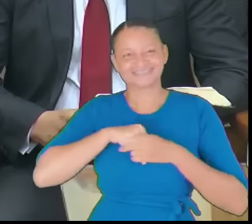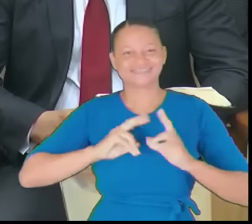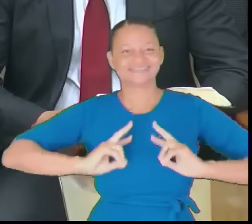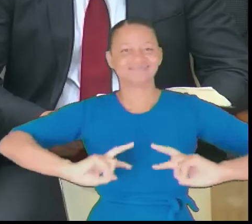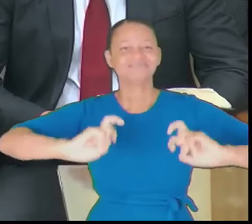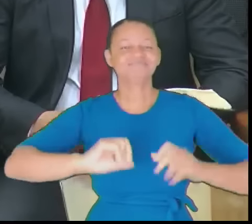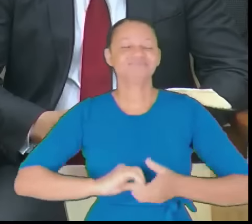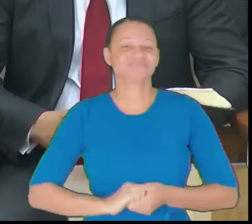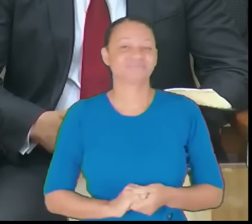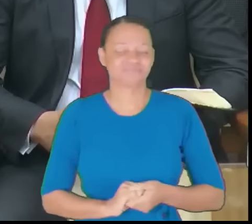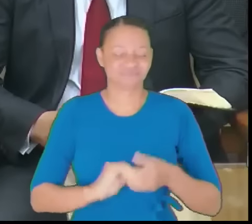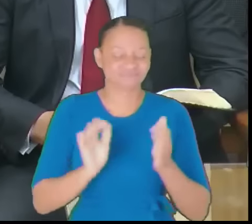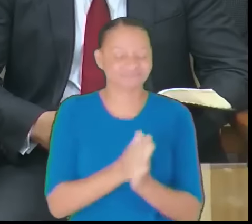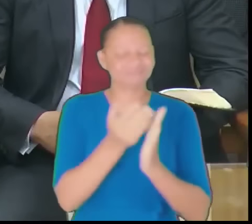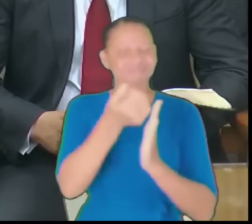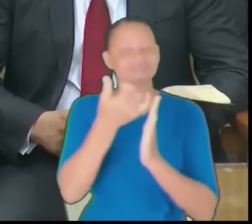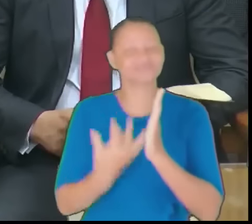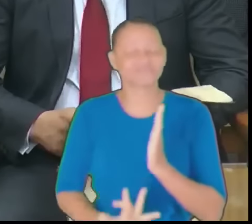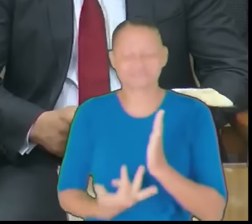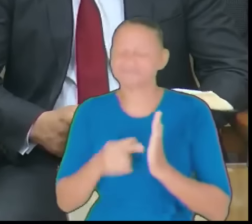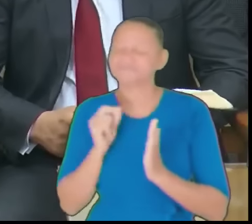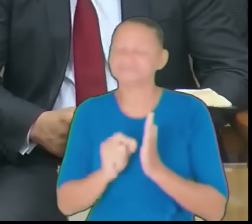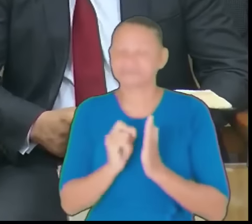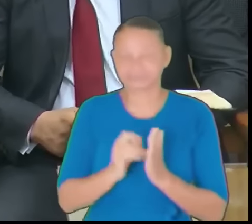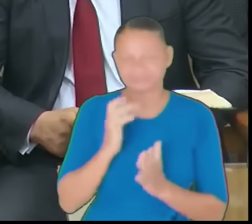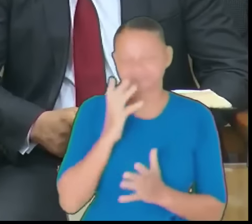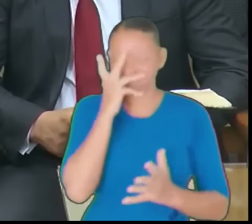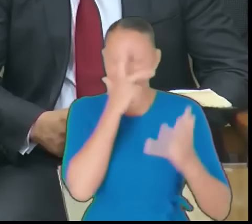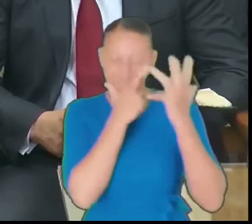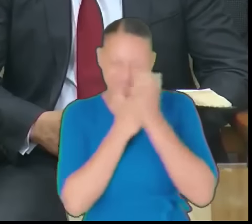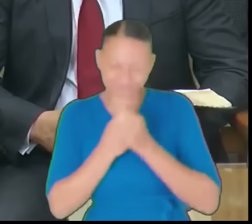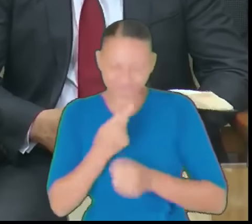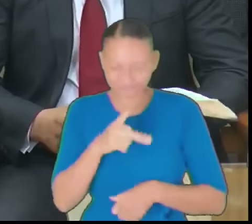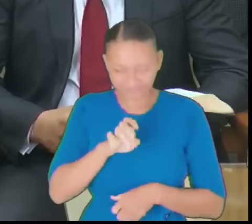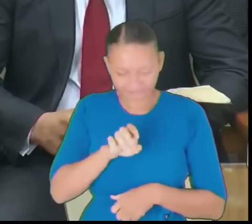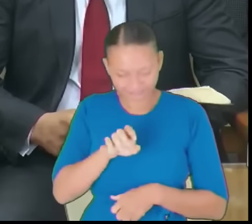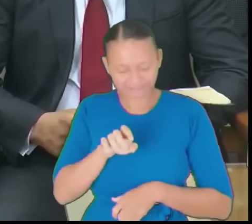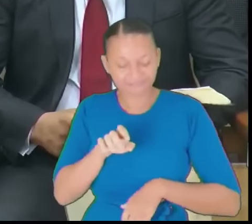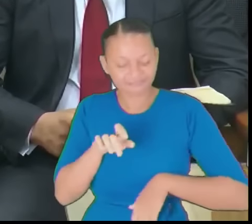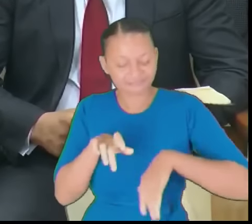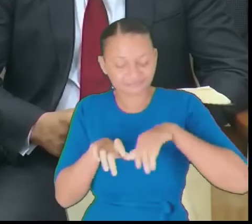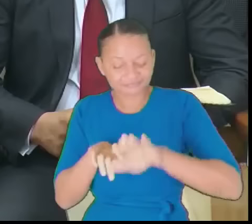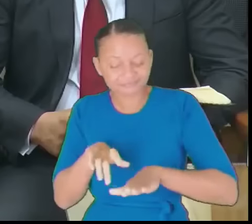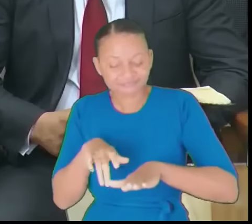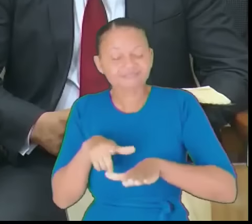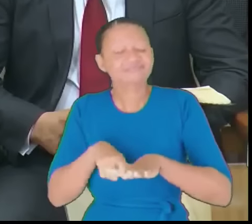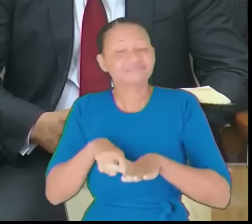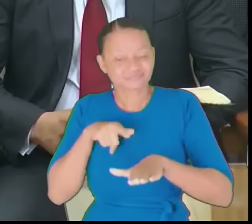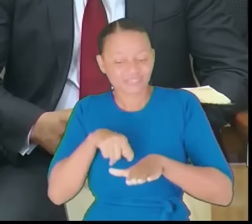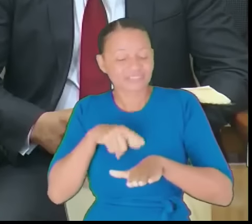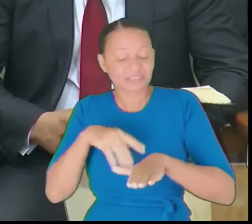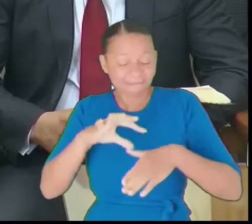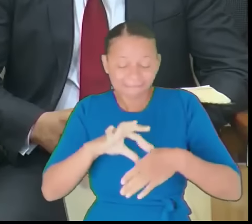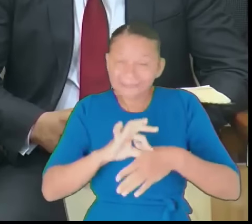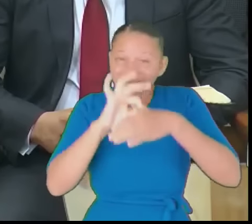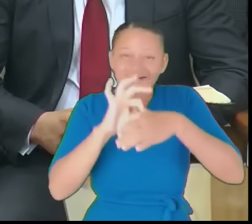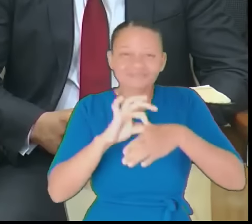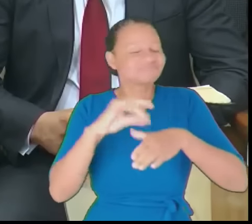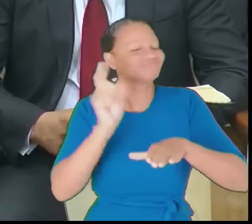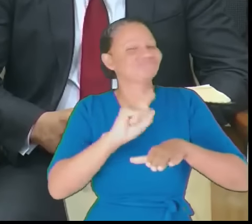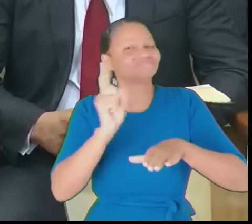Então, quando a Bíblia diz quão formosos são os pés, não é no sentido físico, é no sentido espiritual.